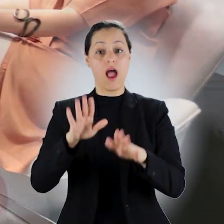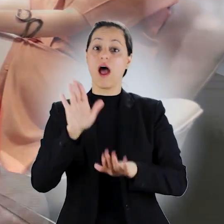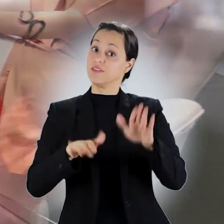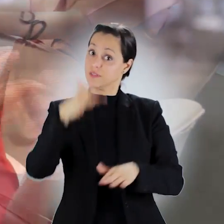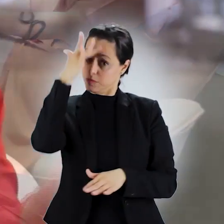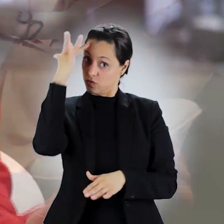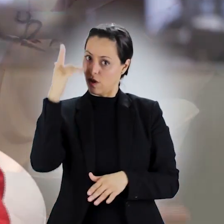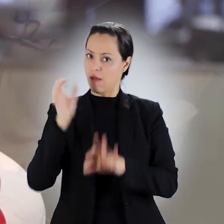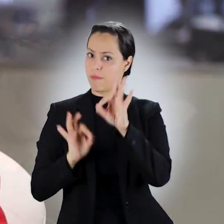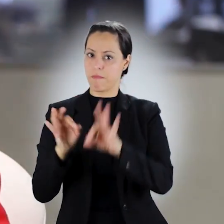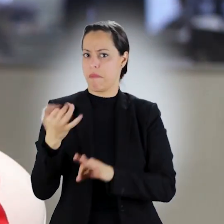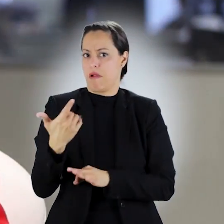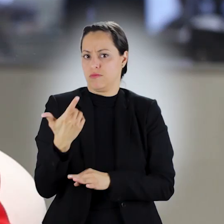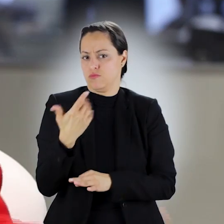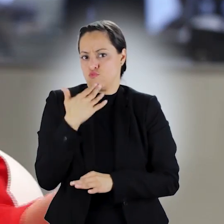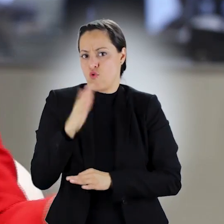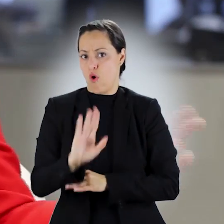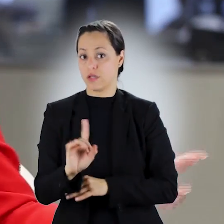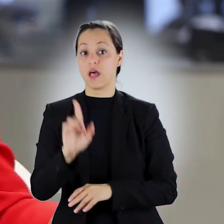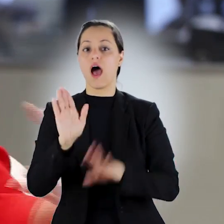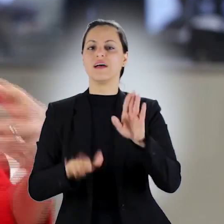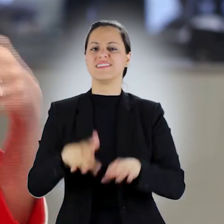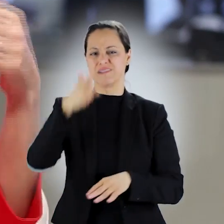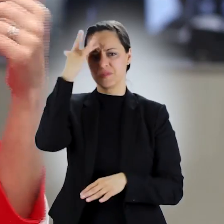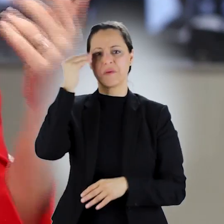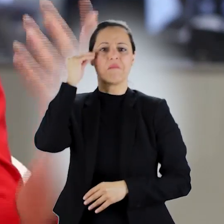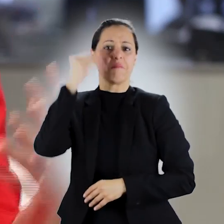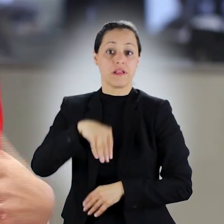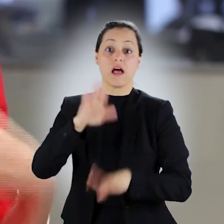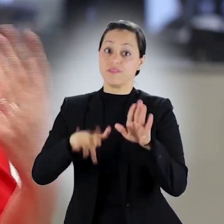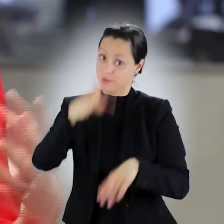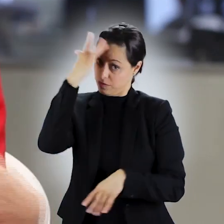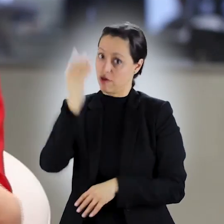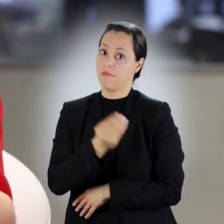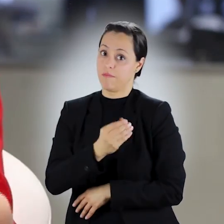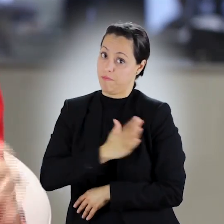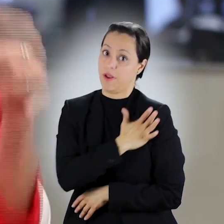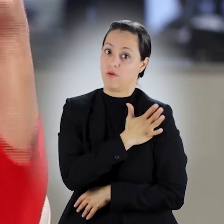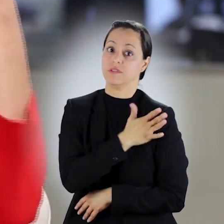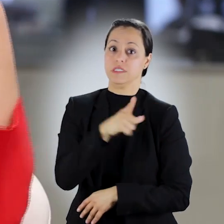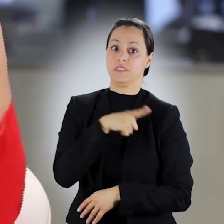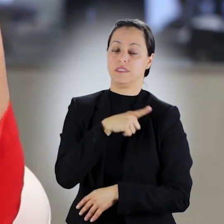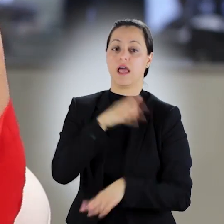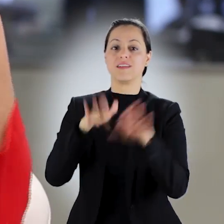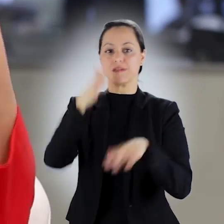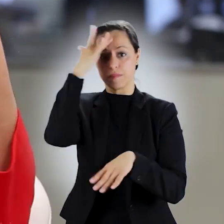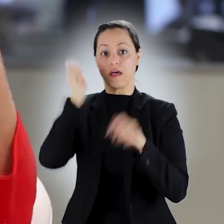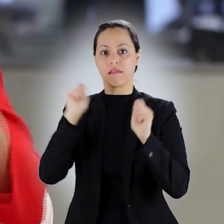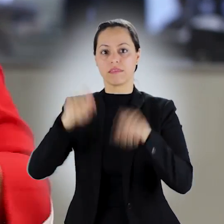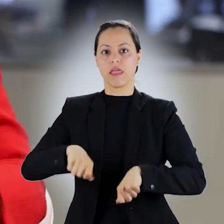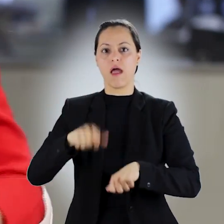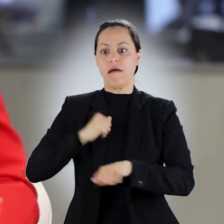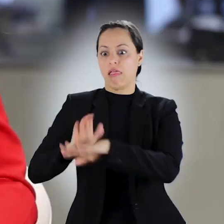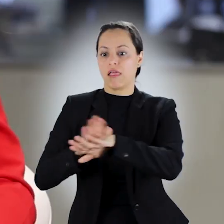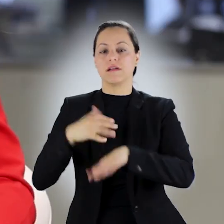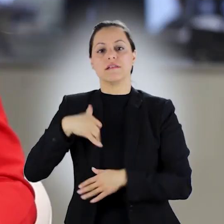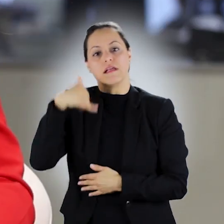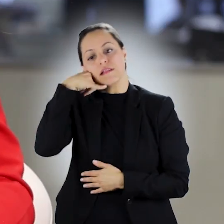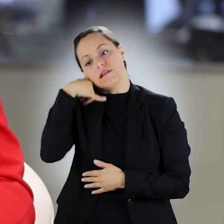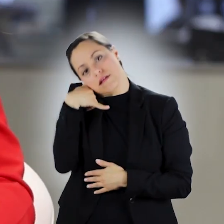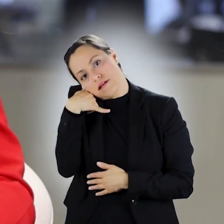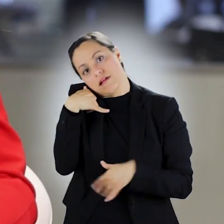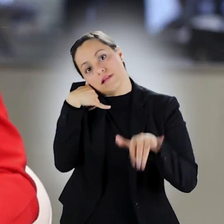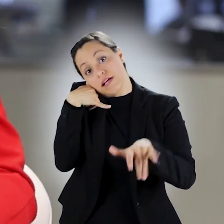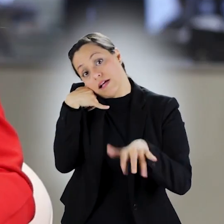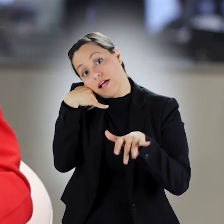têm preguiça, ou têm preconceito. Porque hoje em dia, as pessoas acham que elas podem fazer tudo ao mesmo tempo. Então, elas estão com o telefone no ombro, elas estão